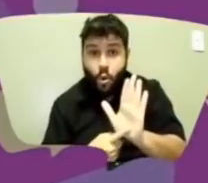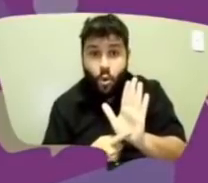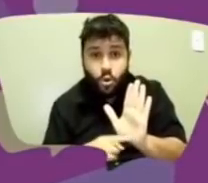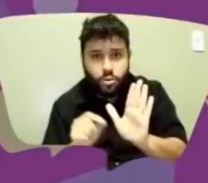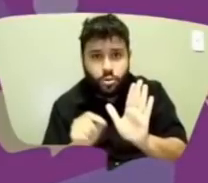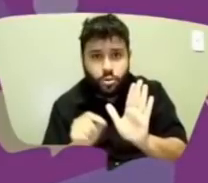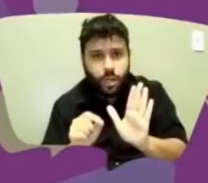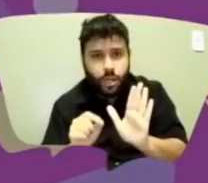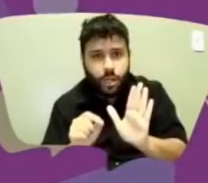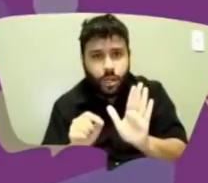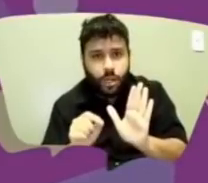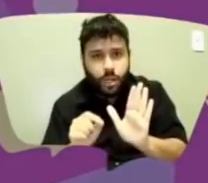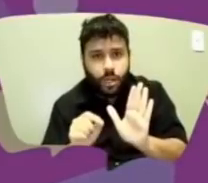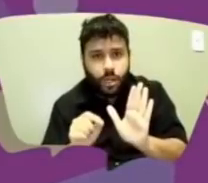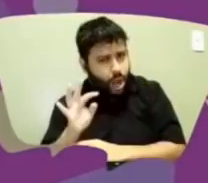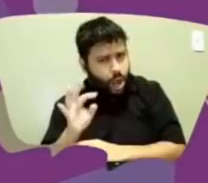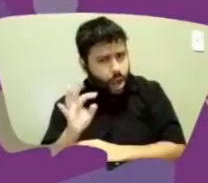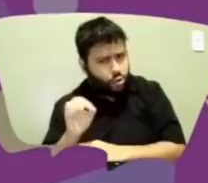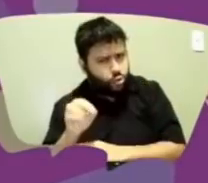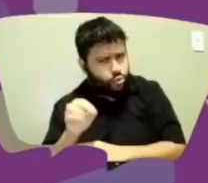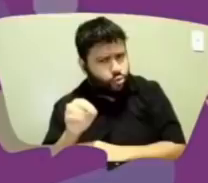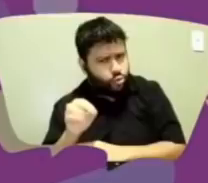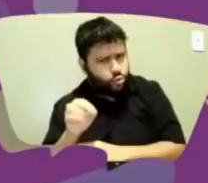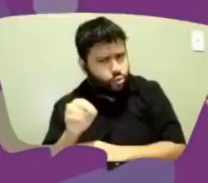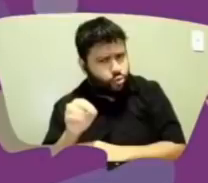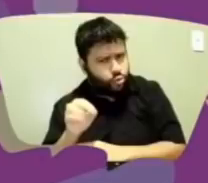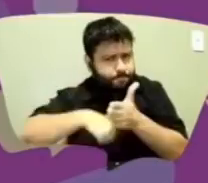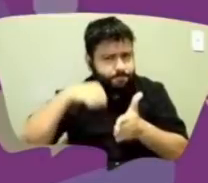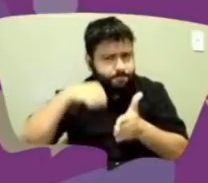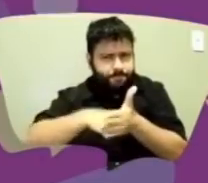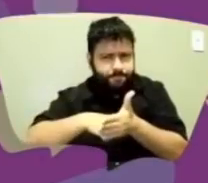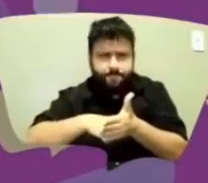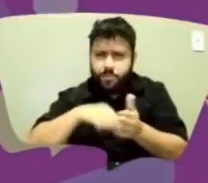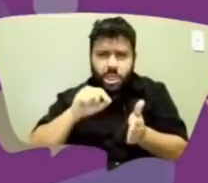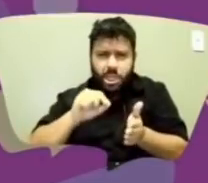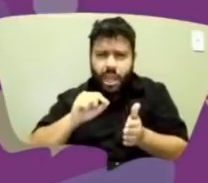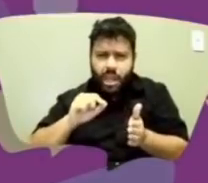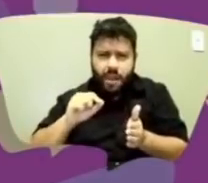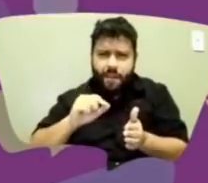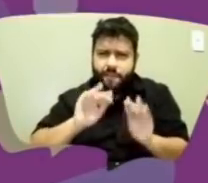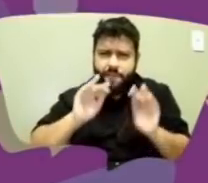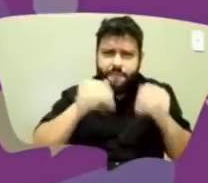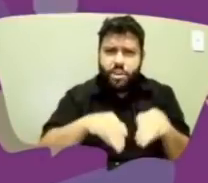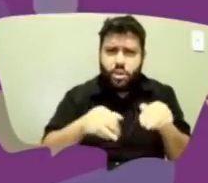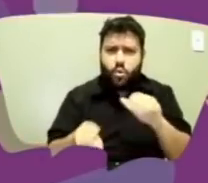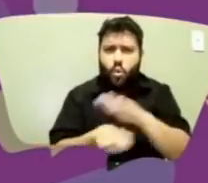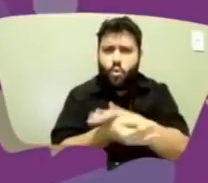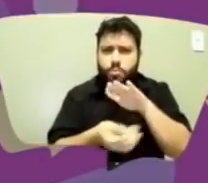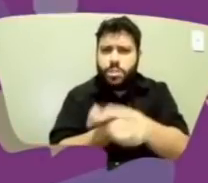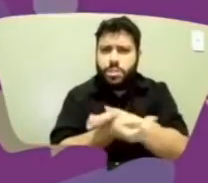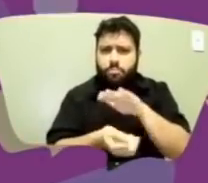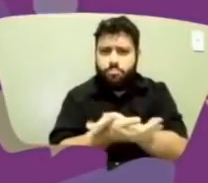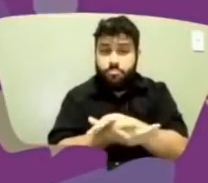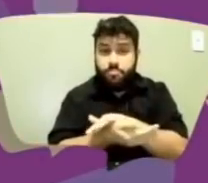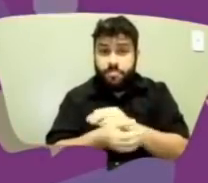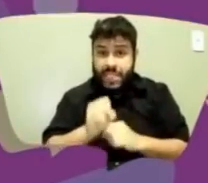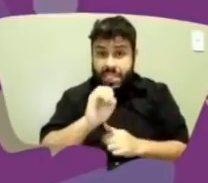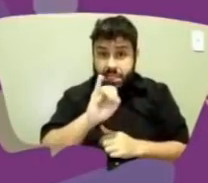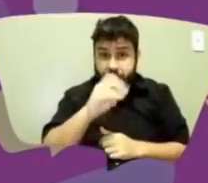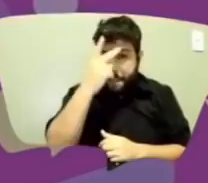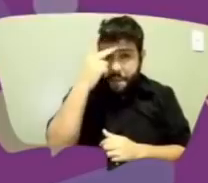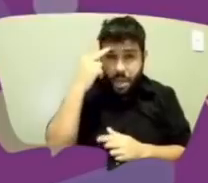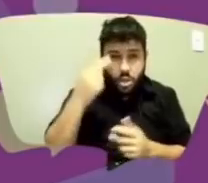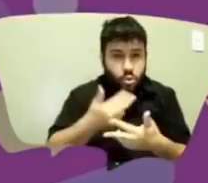Lava Jato estava combatendo a corrupção e que tudo aquilo que viesse a questionar ou a